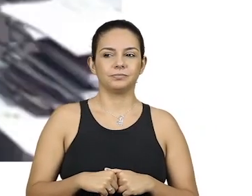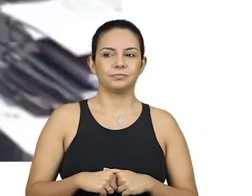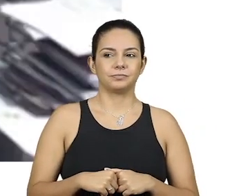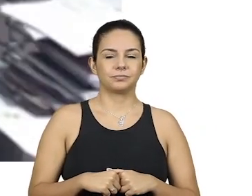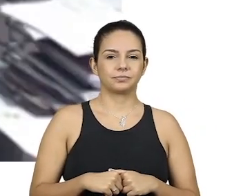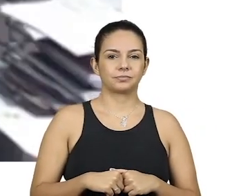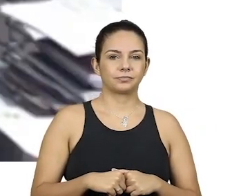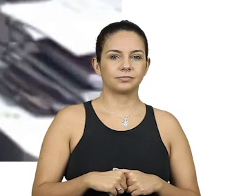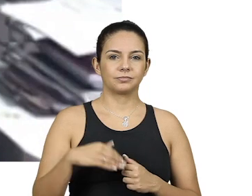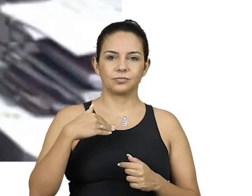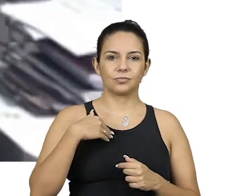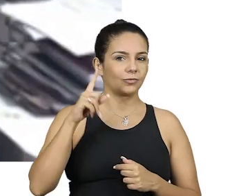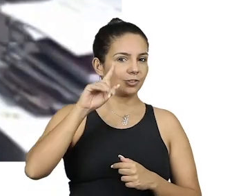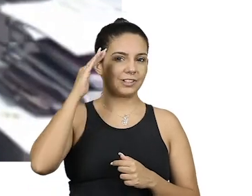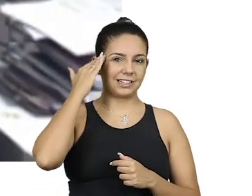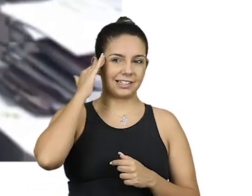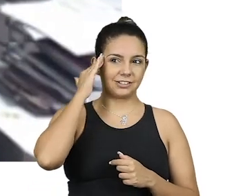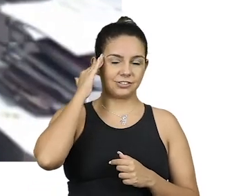Eu não entendia